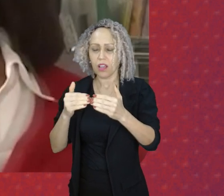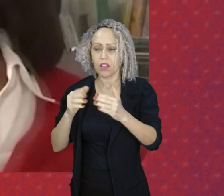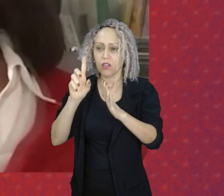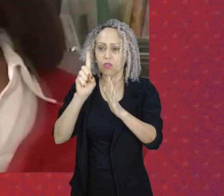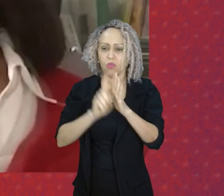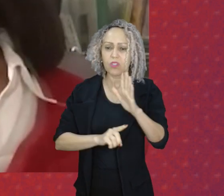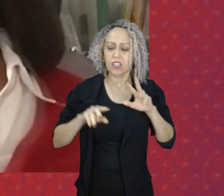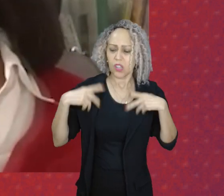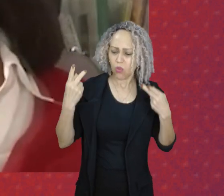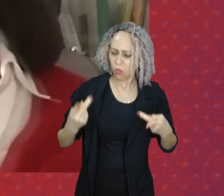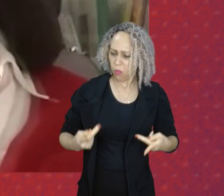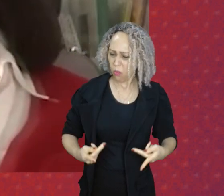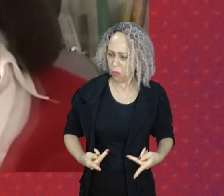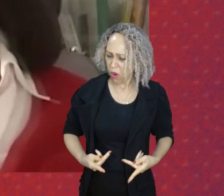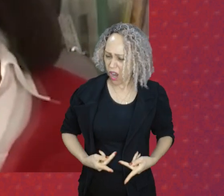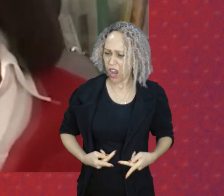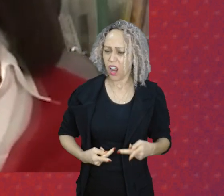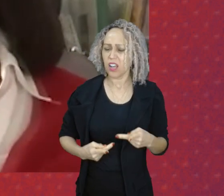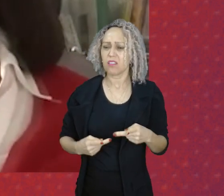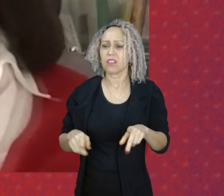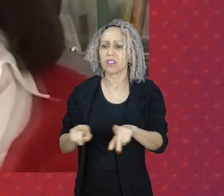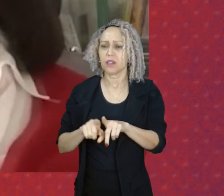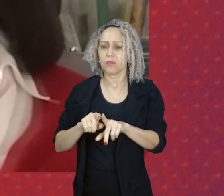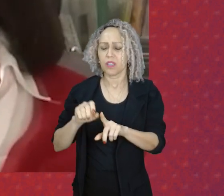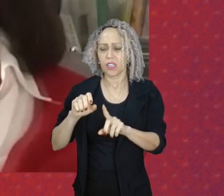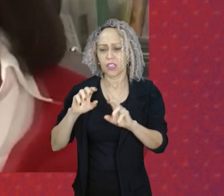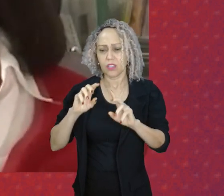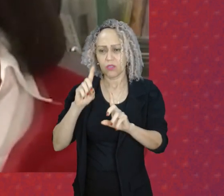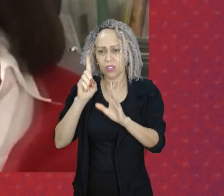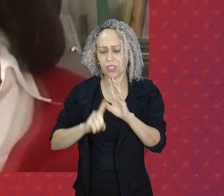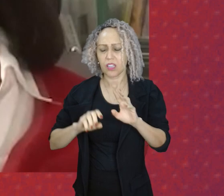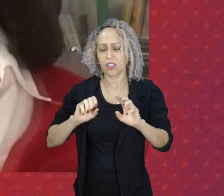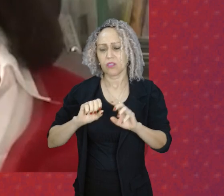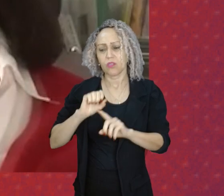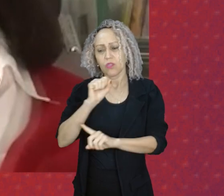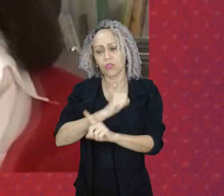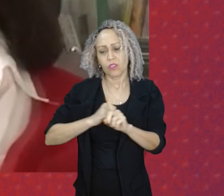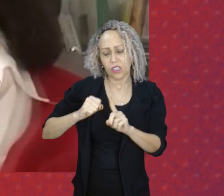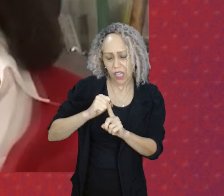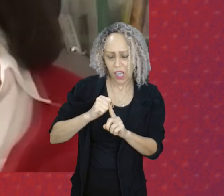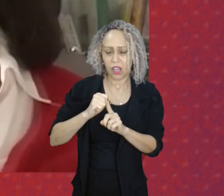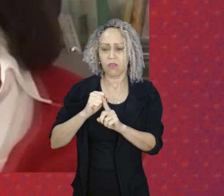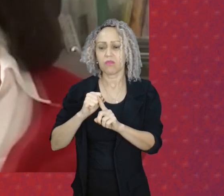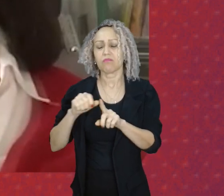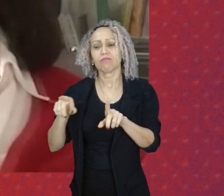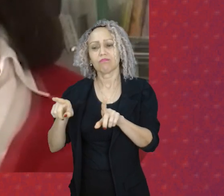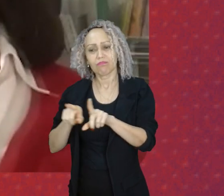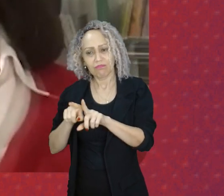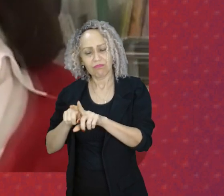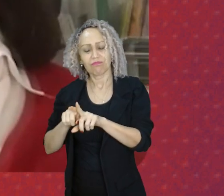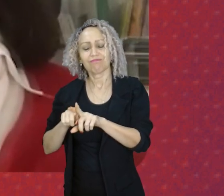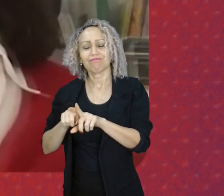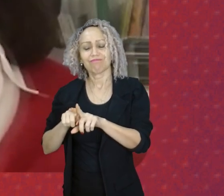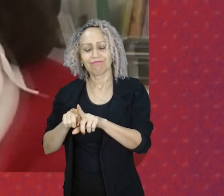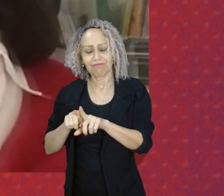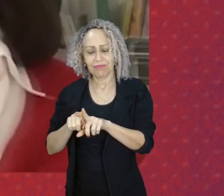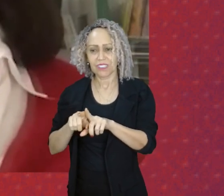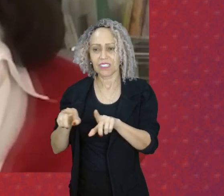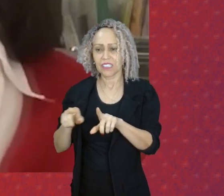direitos humanos e os direitos sociais e civis da comunidade LGBTQI+, e